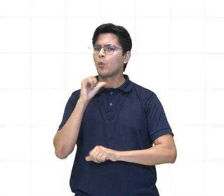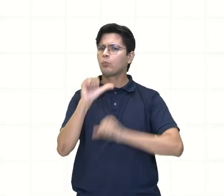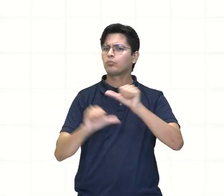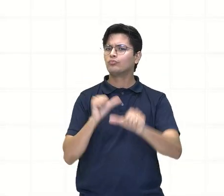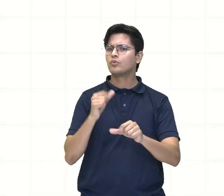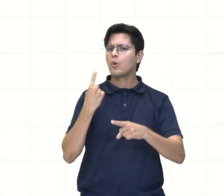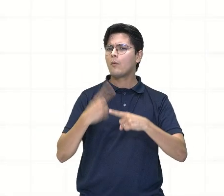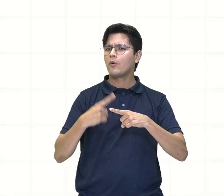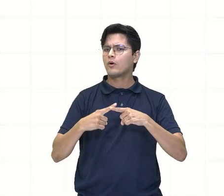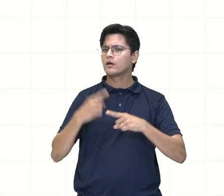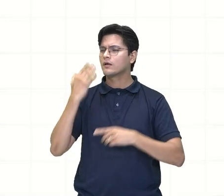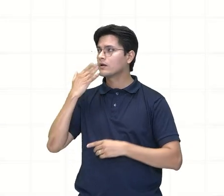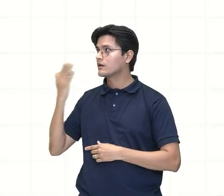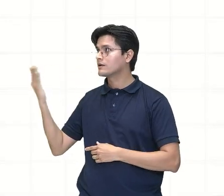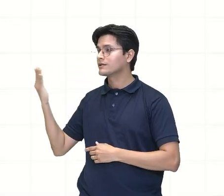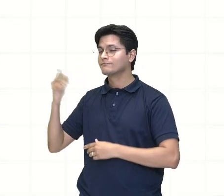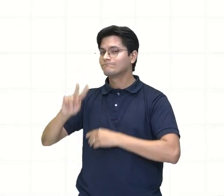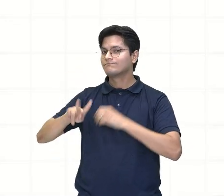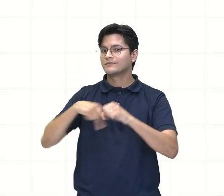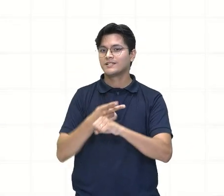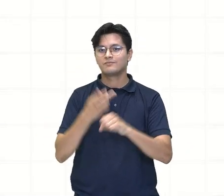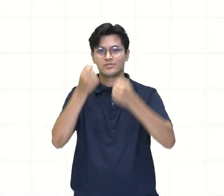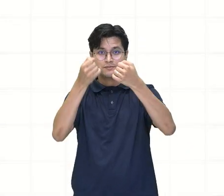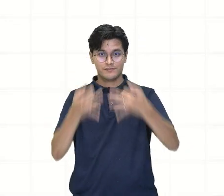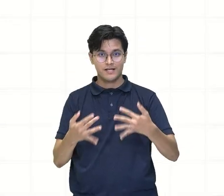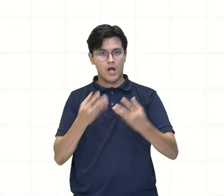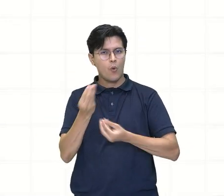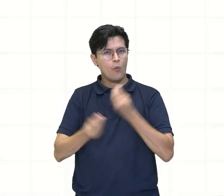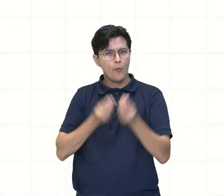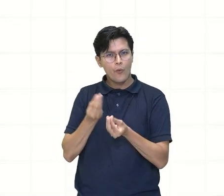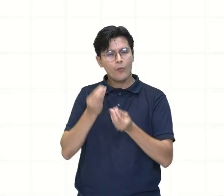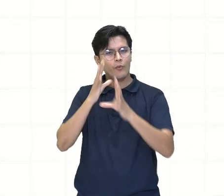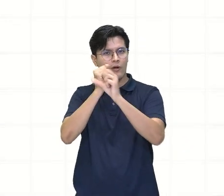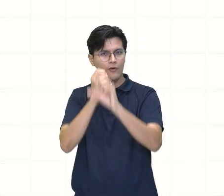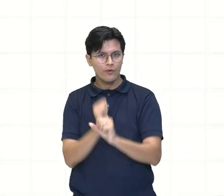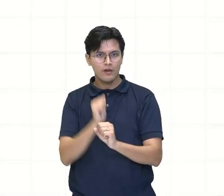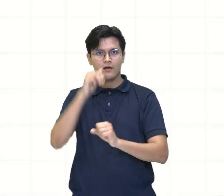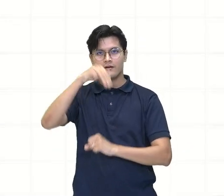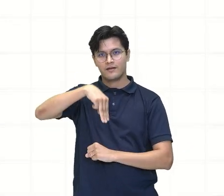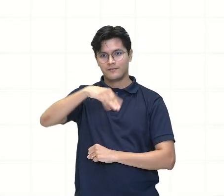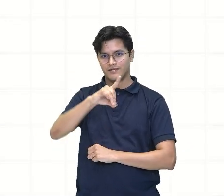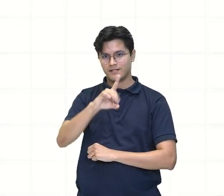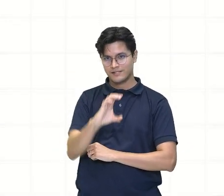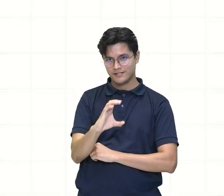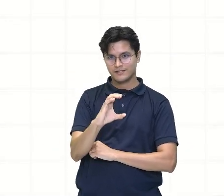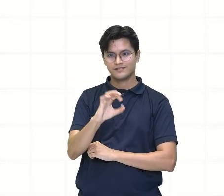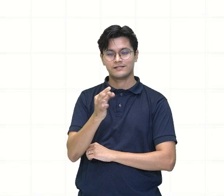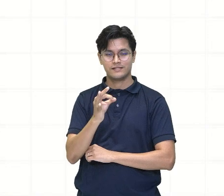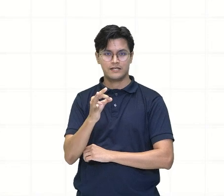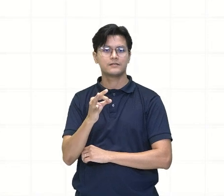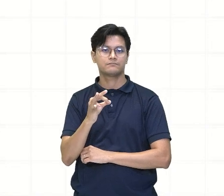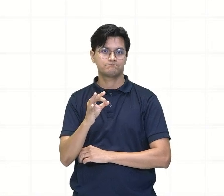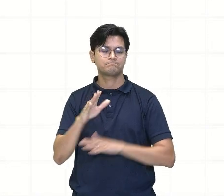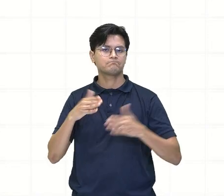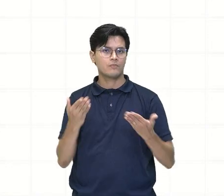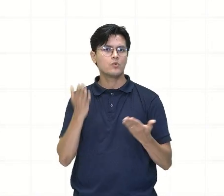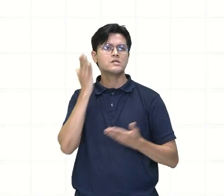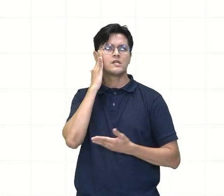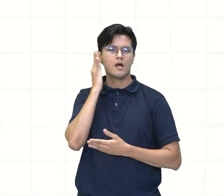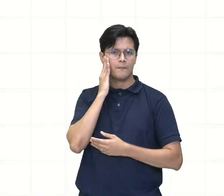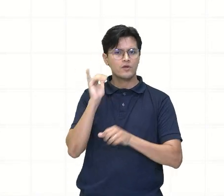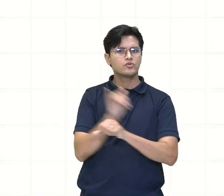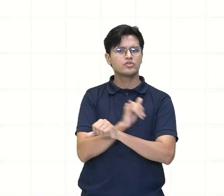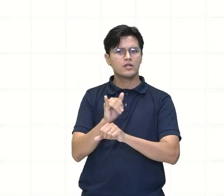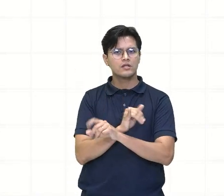para calcular o nosso MDC. Dessa forma, você consegue calcular tanto o MDC quanto o MMC.